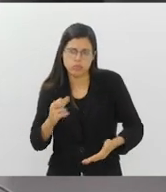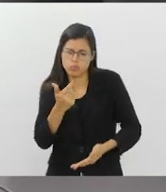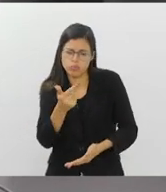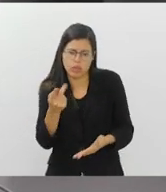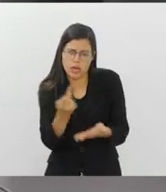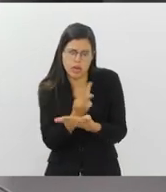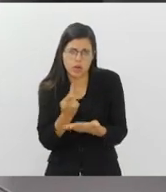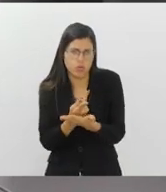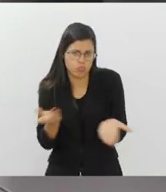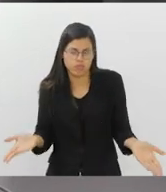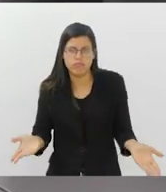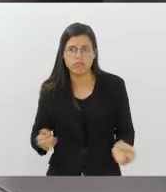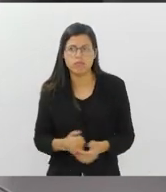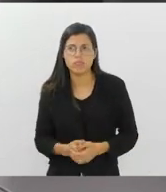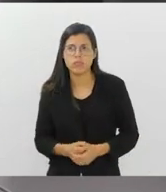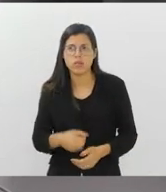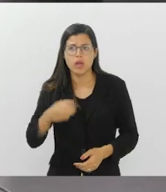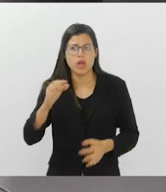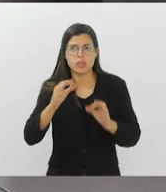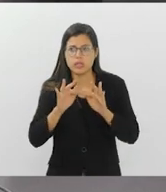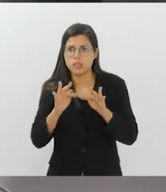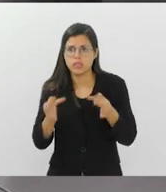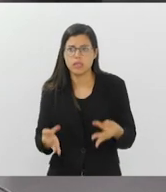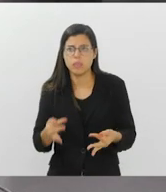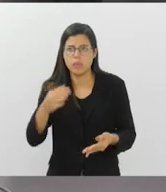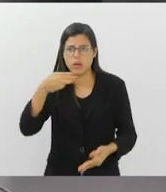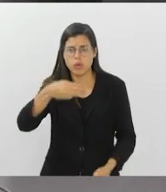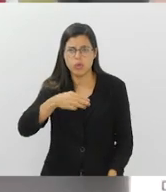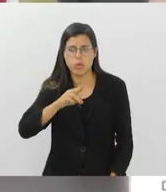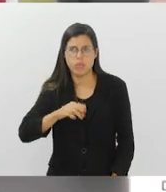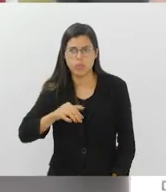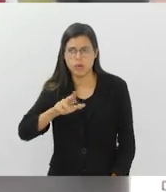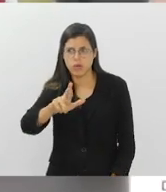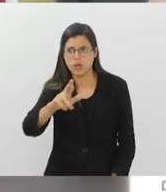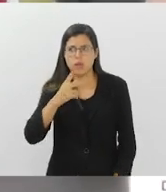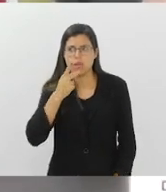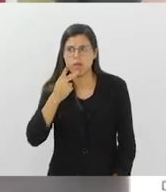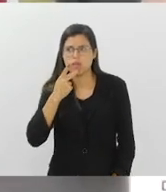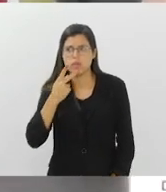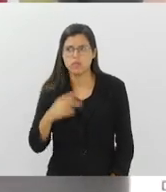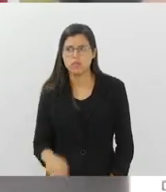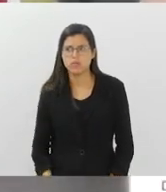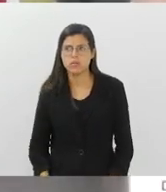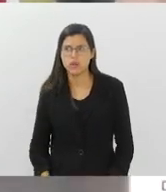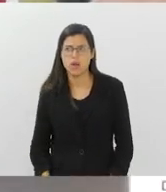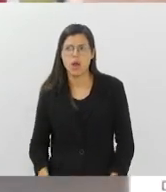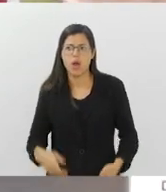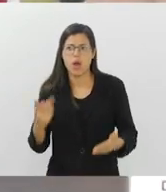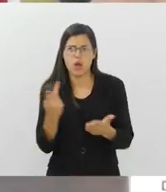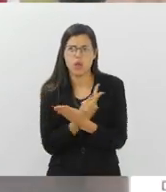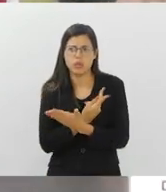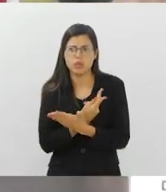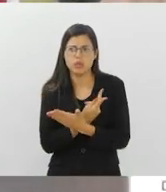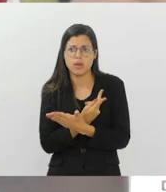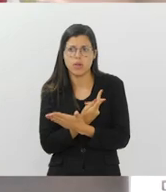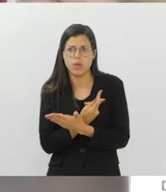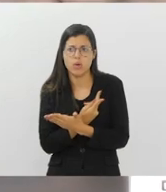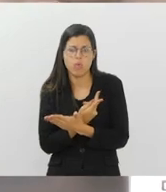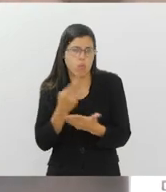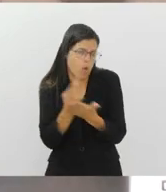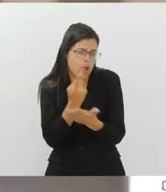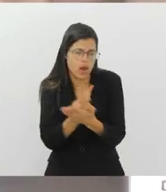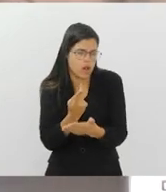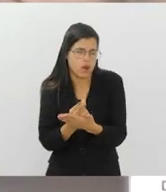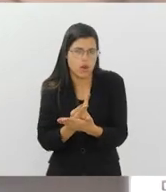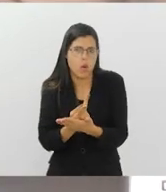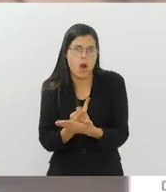entendendo. É isso que o Muni está falando. É simples. Se chegar aqui e falar, mas aconteceu, ninguém vai mandar prender ninguém porque aconteceu um erro. Não